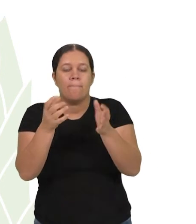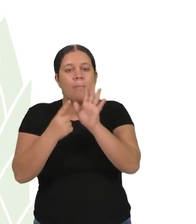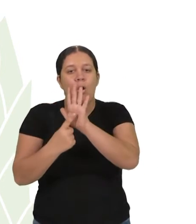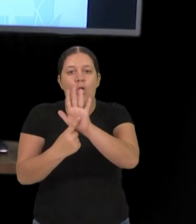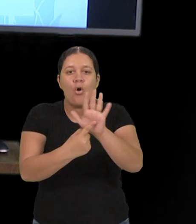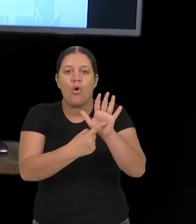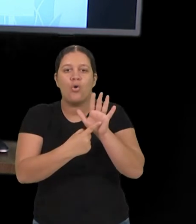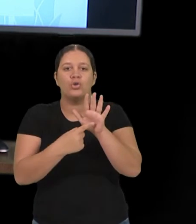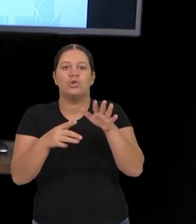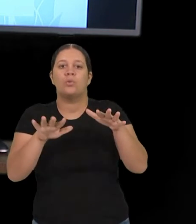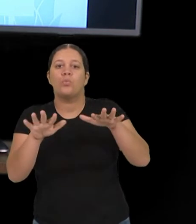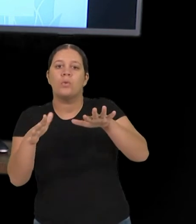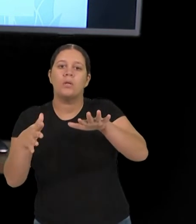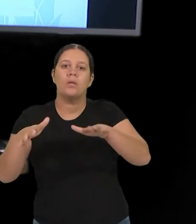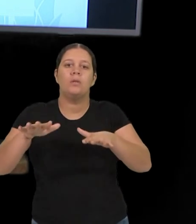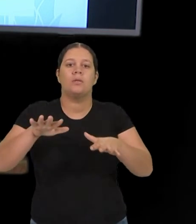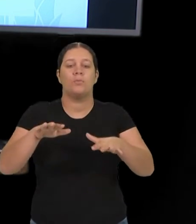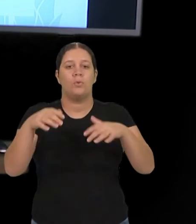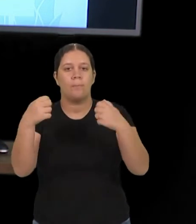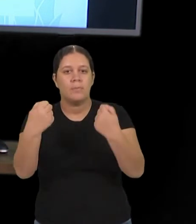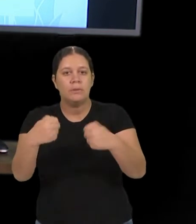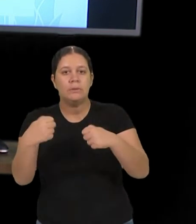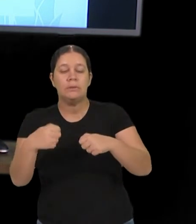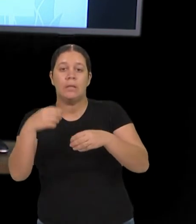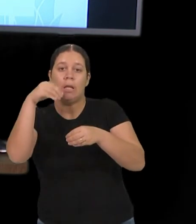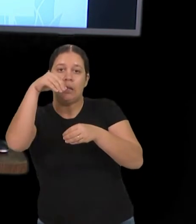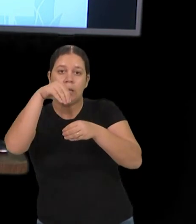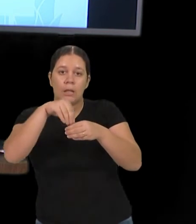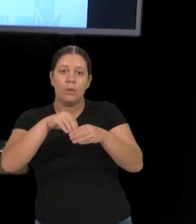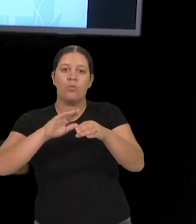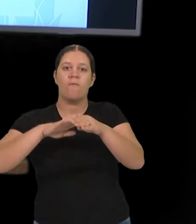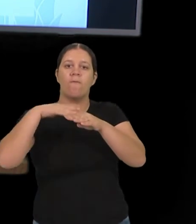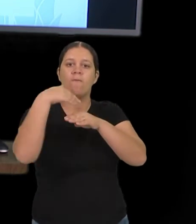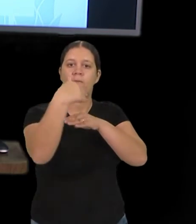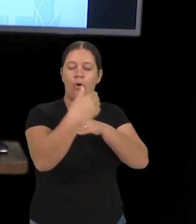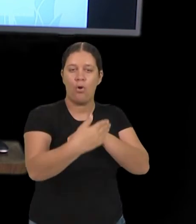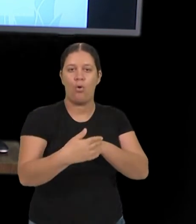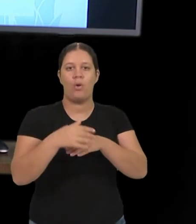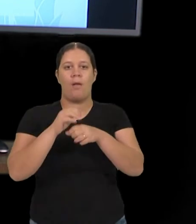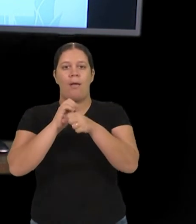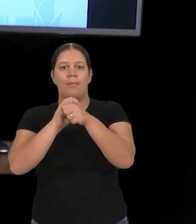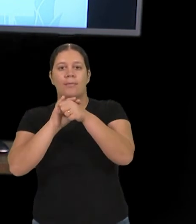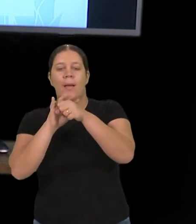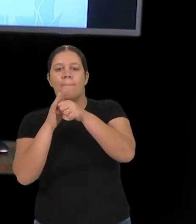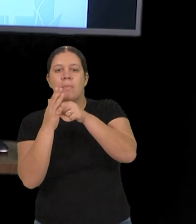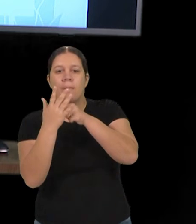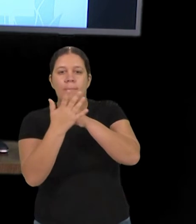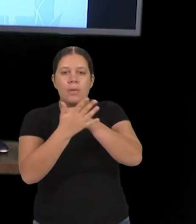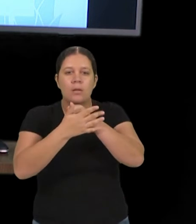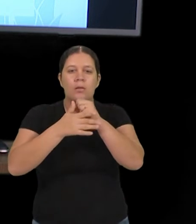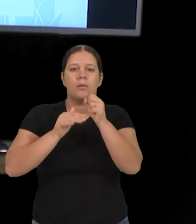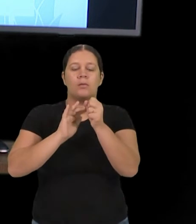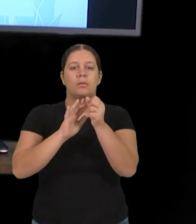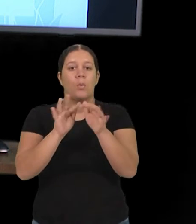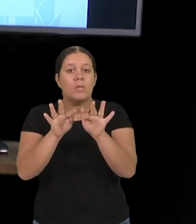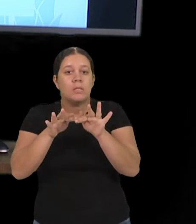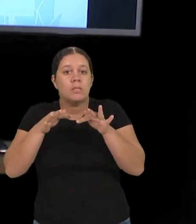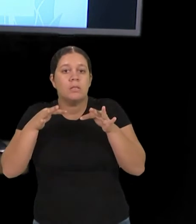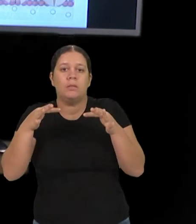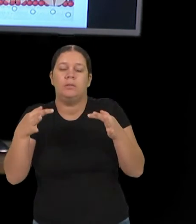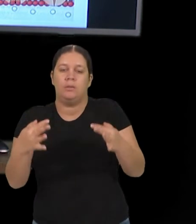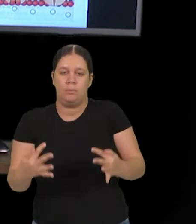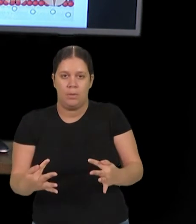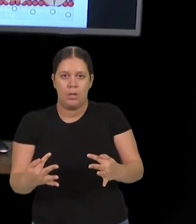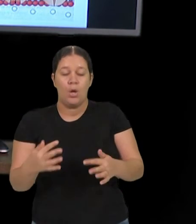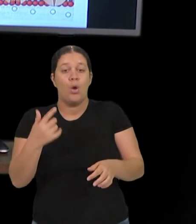buscar equilíbrio aqui também. Então, tem que ficar equilibrado dentro e fora da membrana, tá? Um dos modos é você realizar a difusão